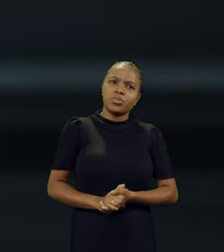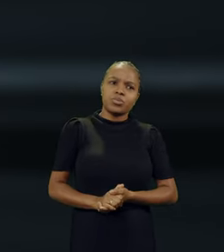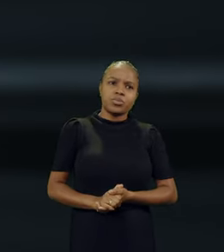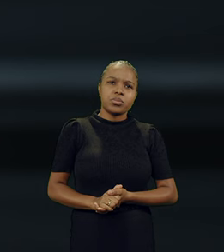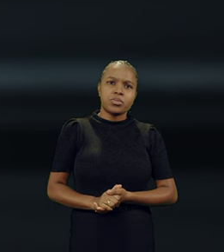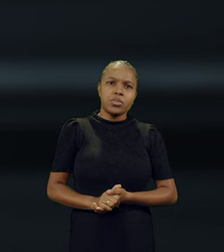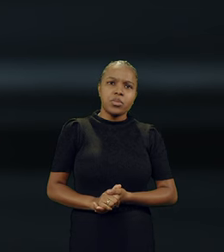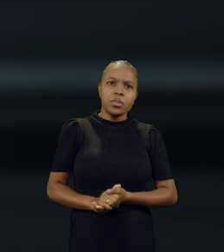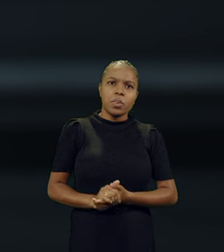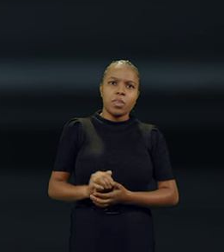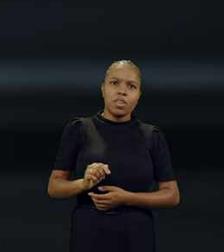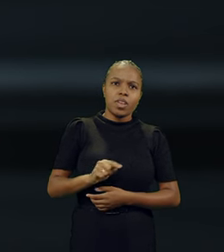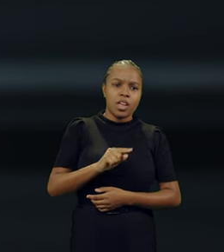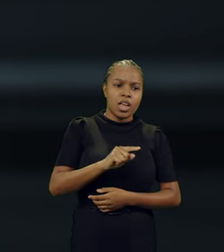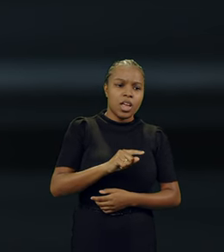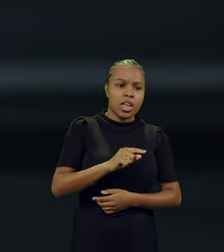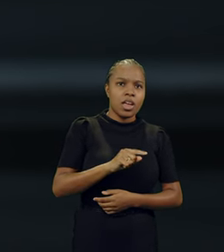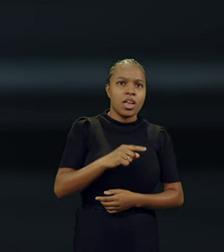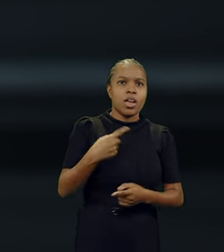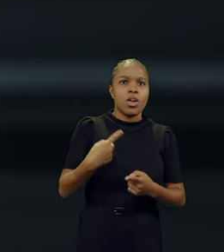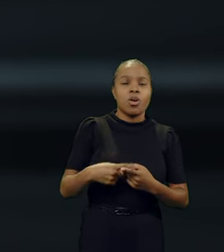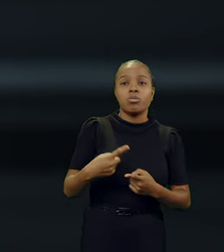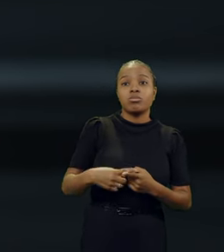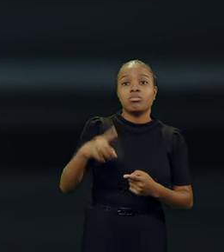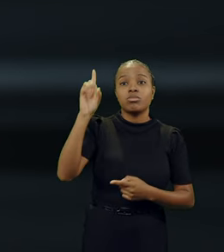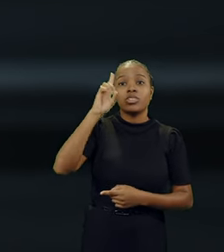Deus não é homem, pai, que minta.